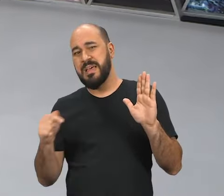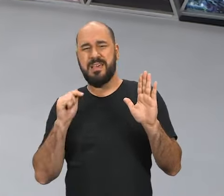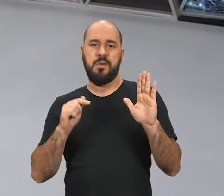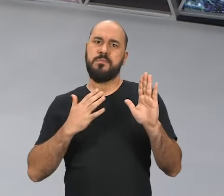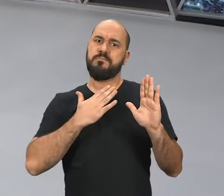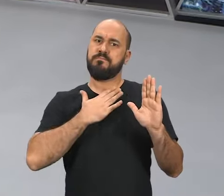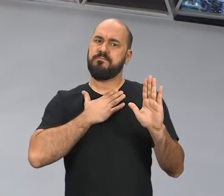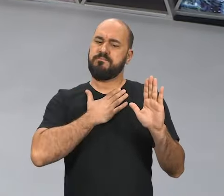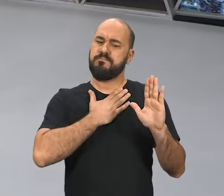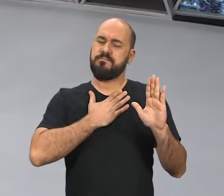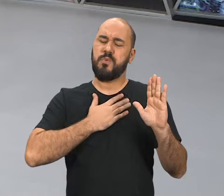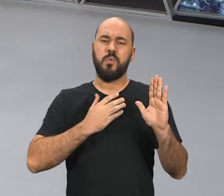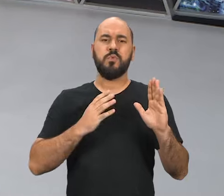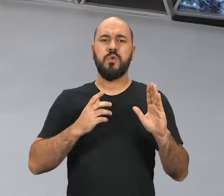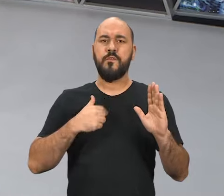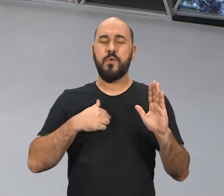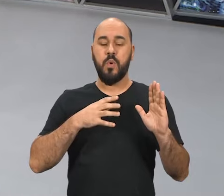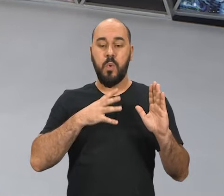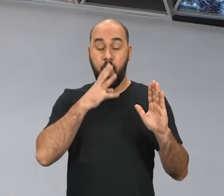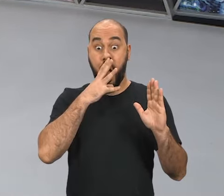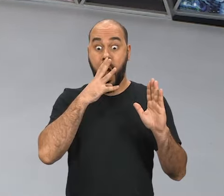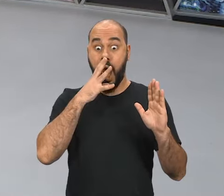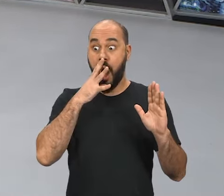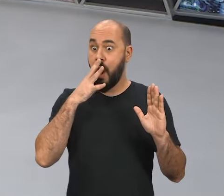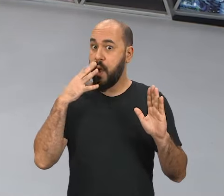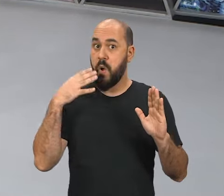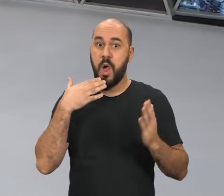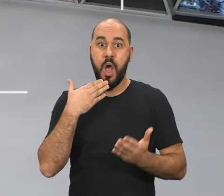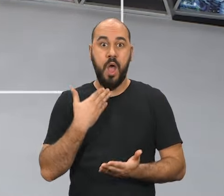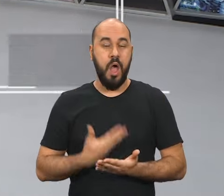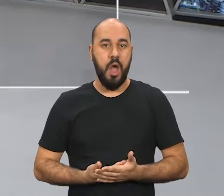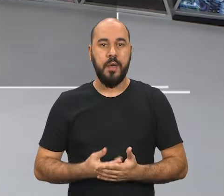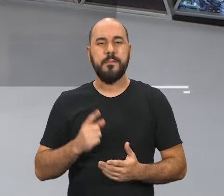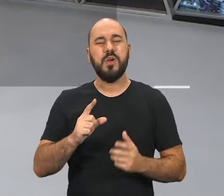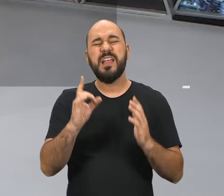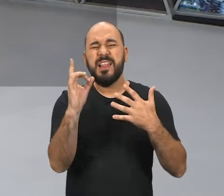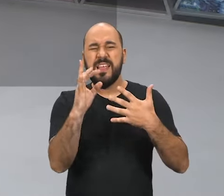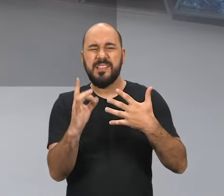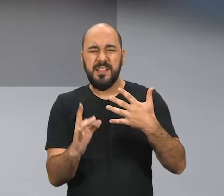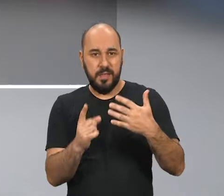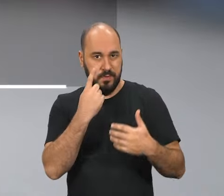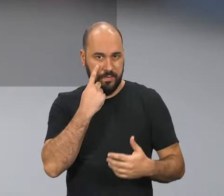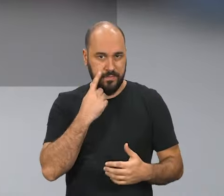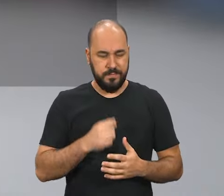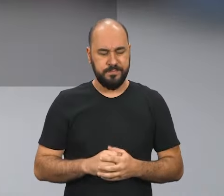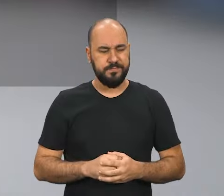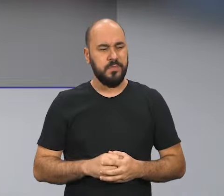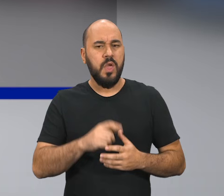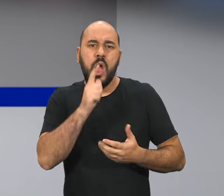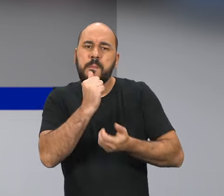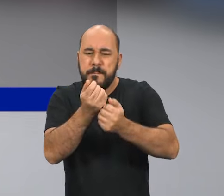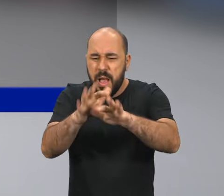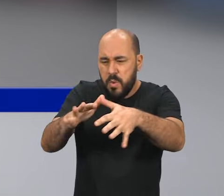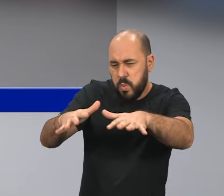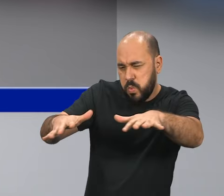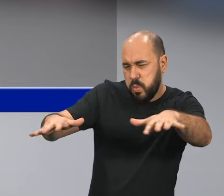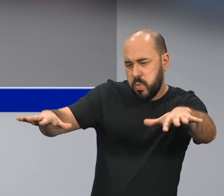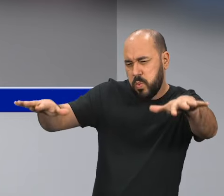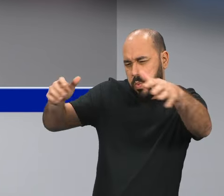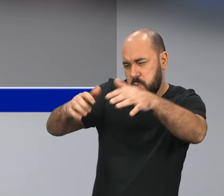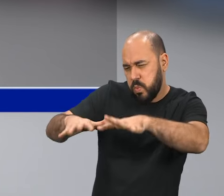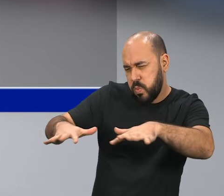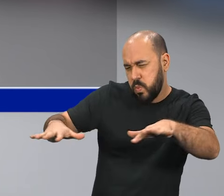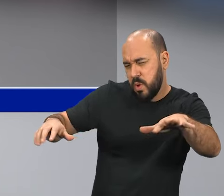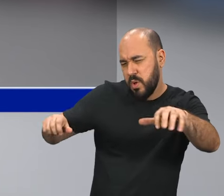que me encanta, me impressiona muito, porque ele é cheio de detalhes. Analisemos. Vi emergir do mar, Apocalipse